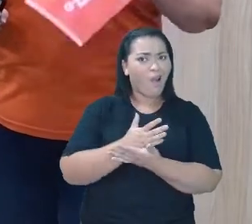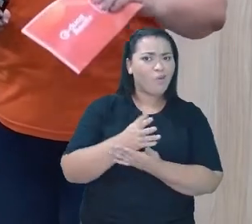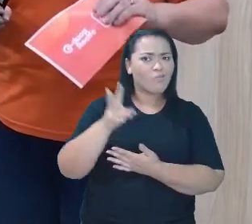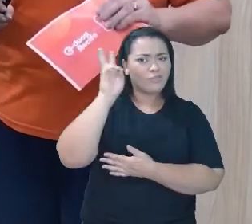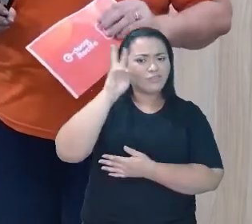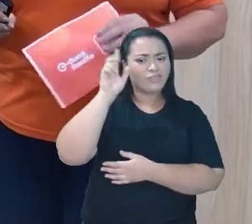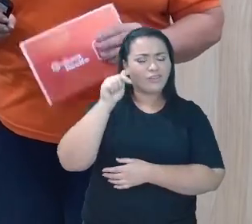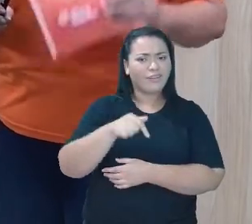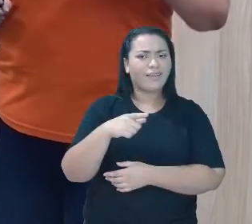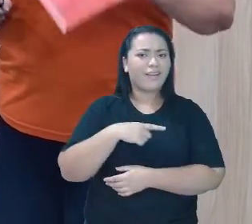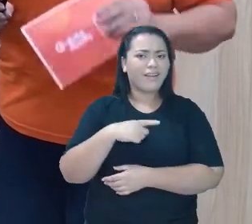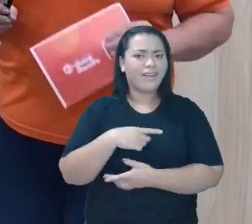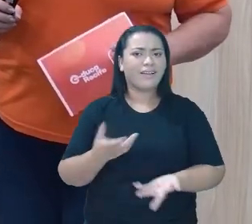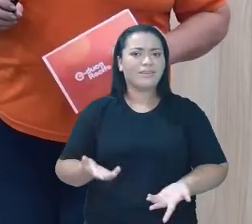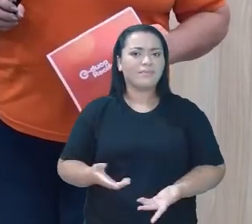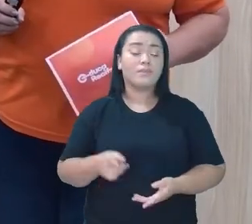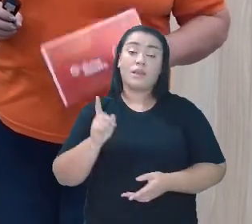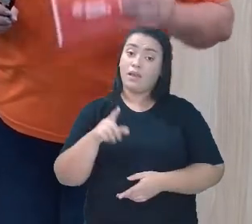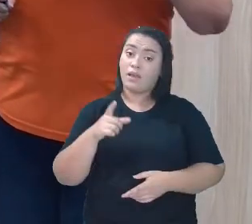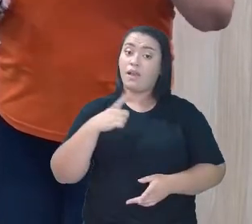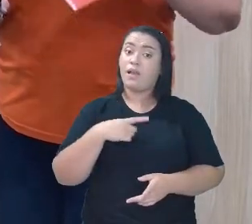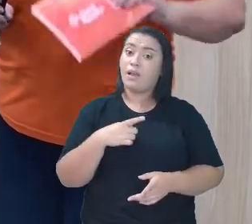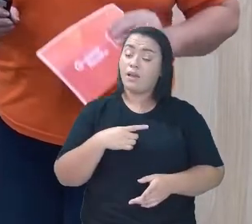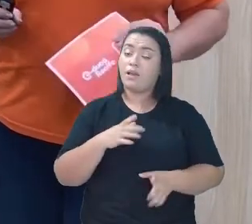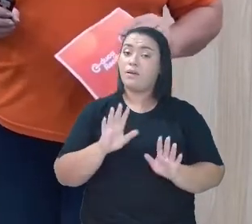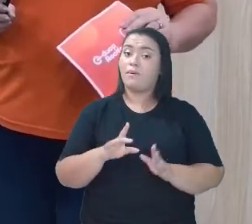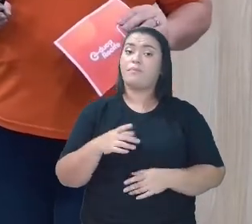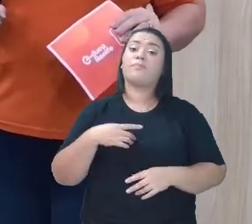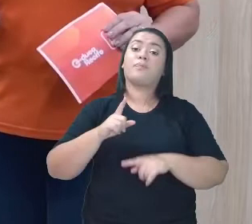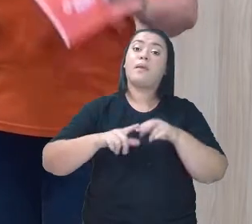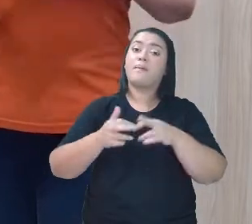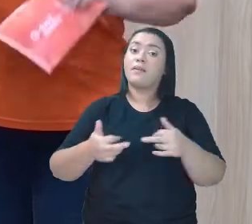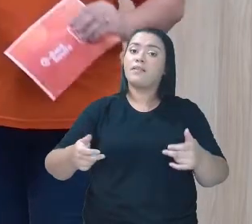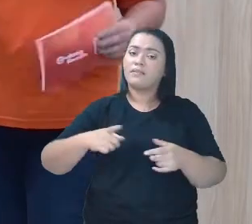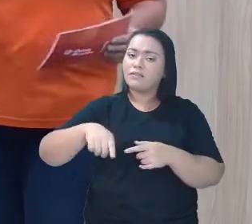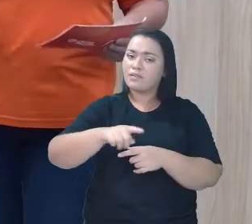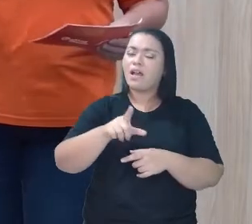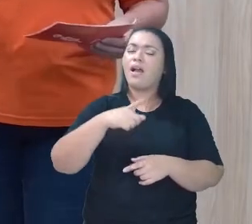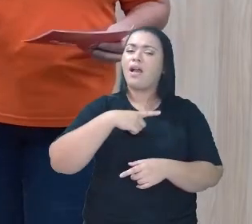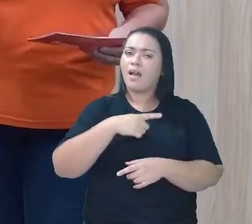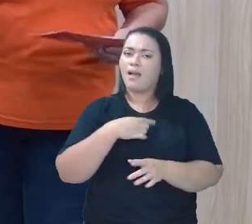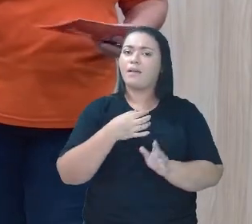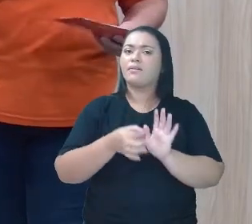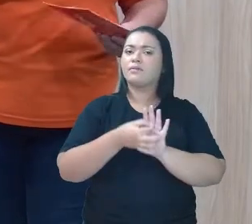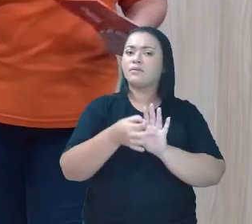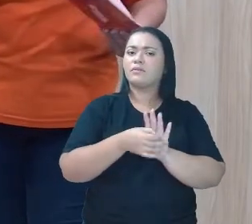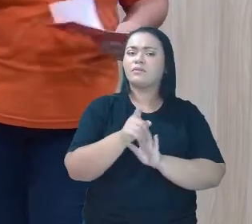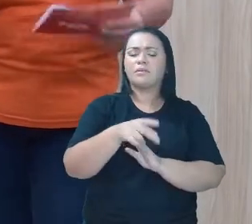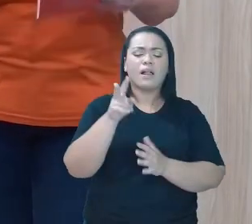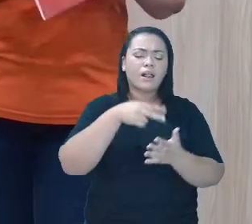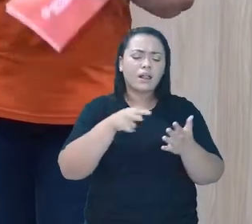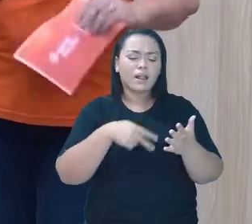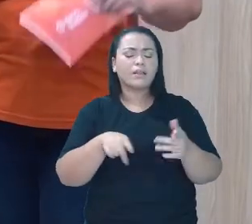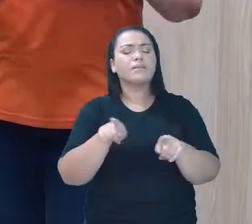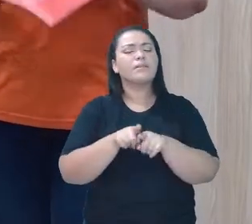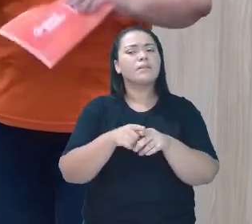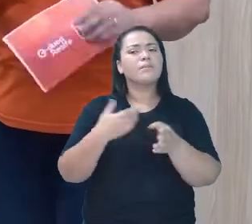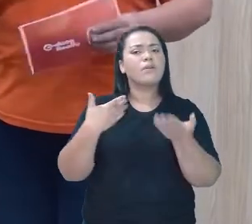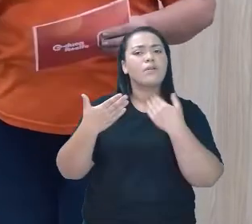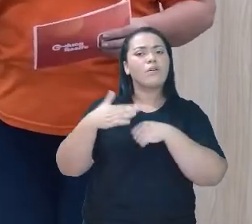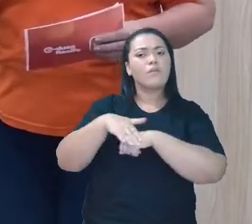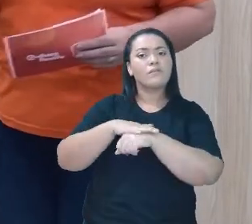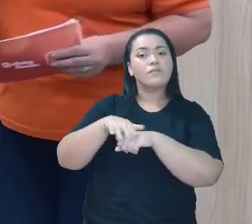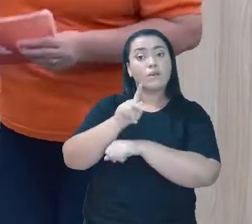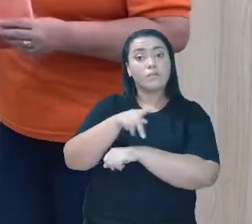aí que no material de vocês tem uma pista. Não esqueçam de ler e de discutir lá na escola de vocês, com os colegas e com o